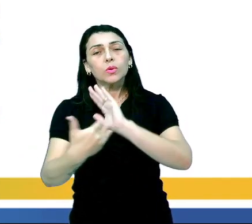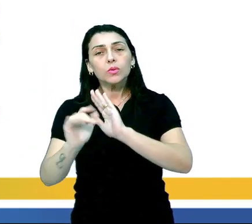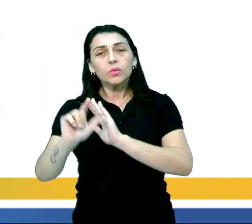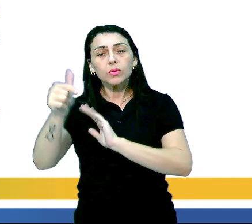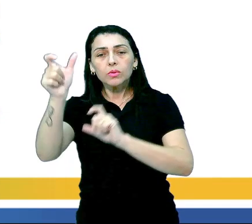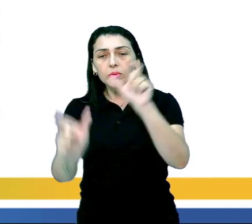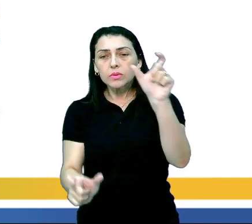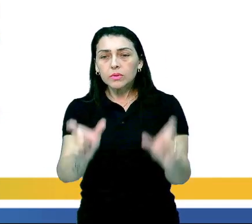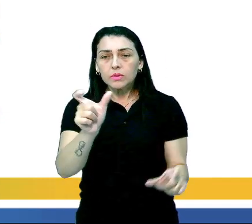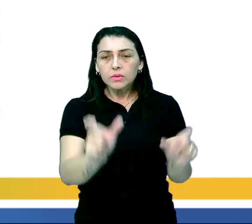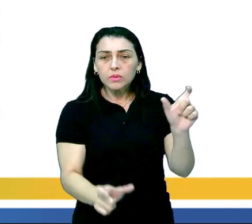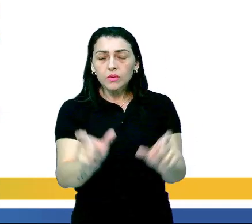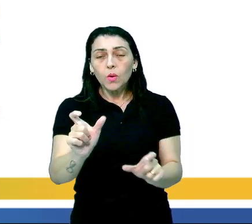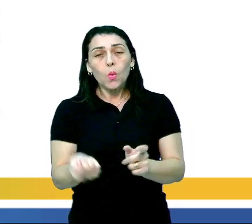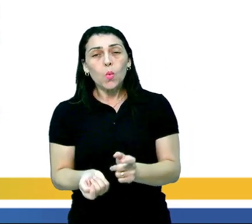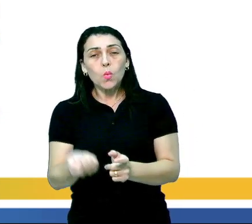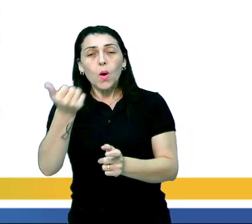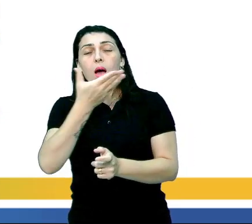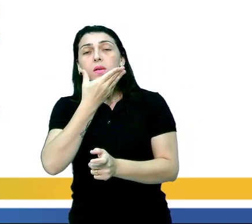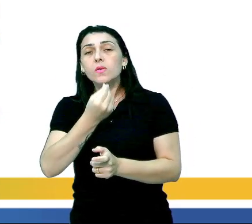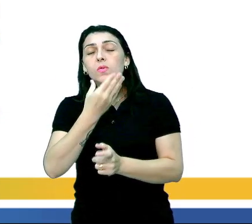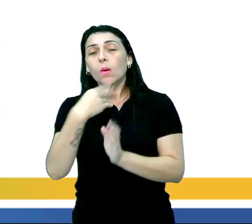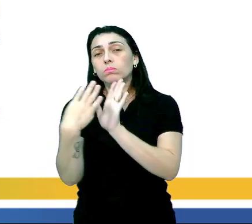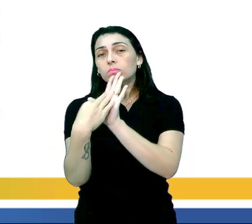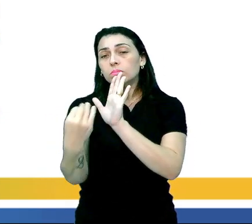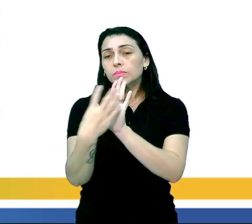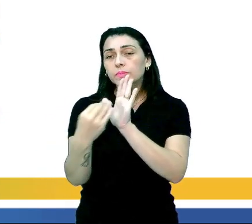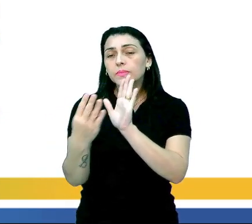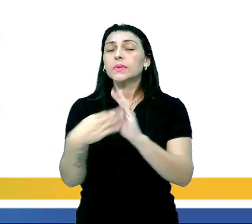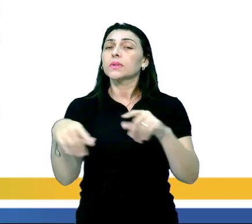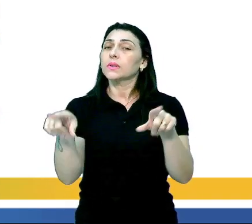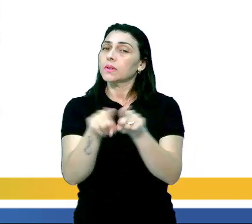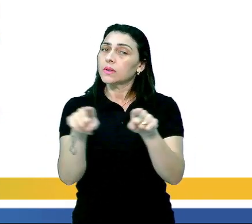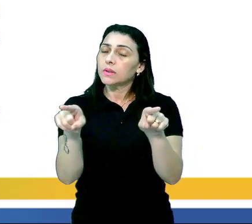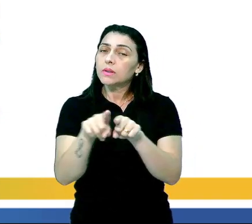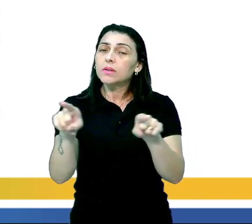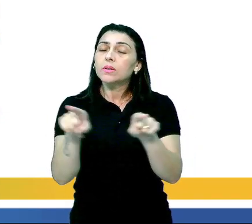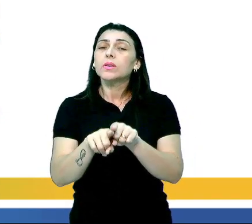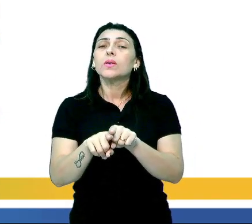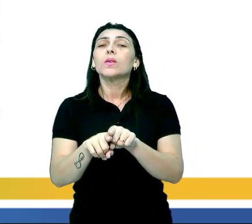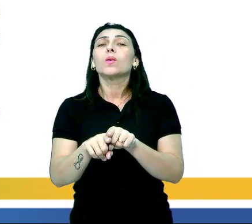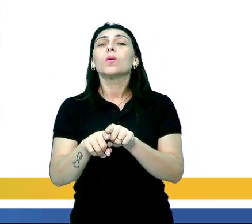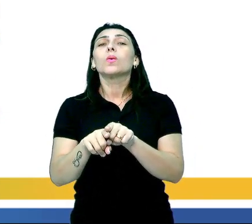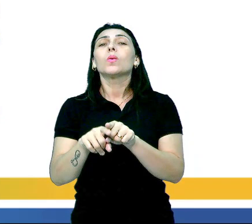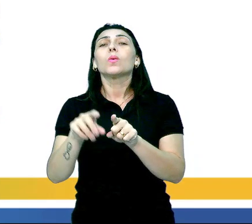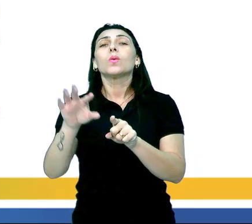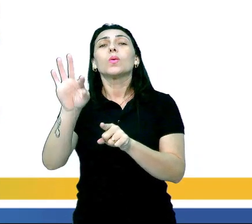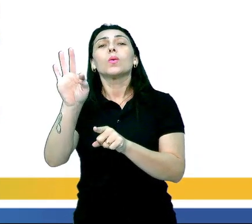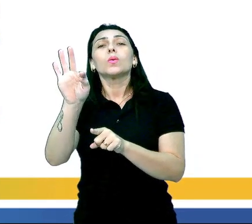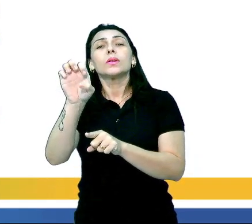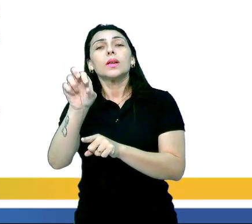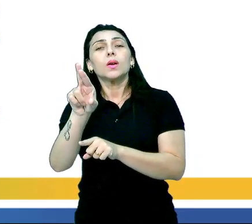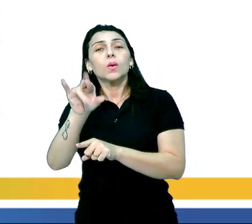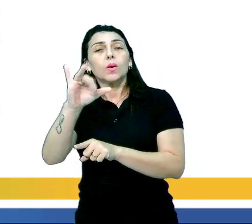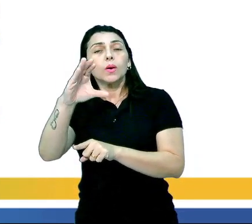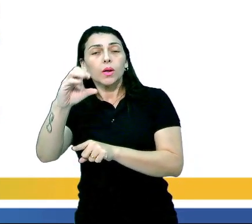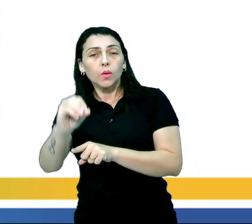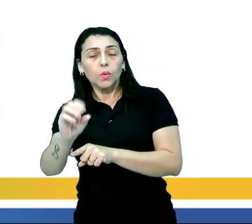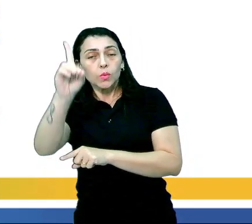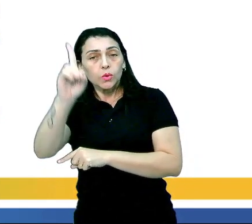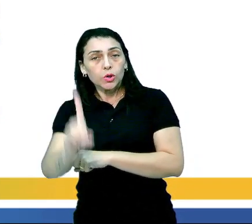os outros, ou por quase todos. Da mesma forma, os teóricos do direito